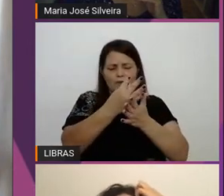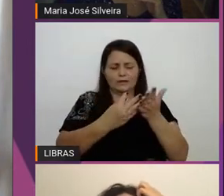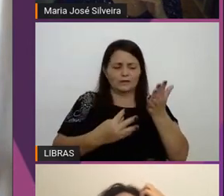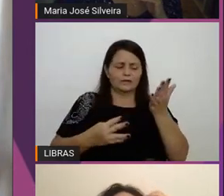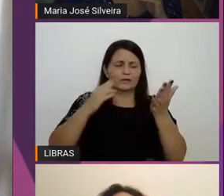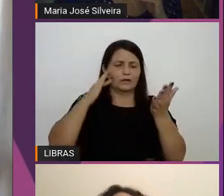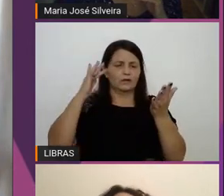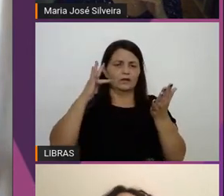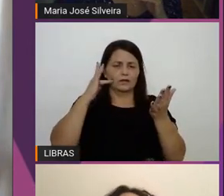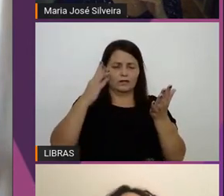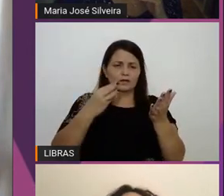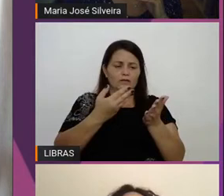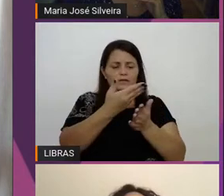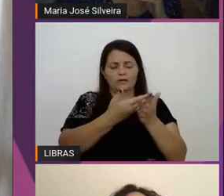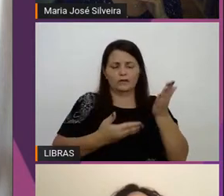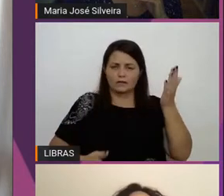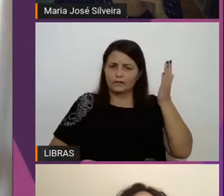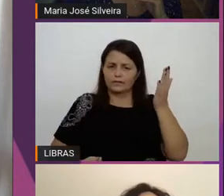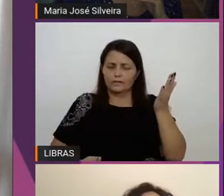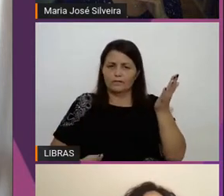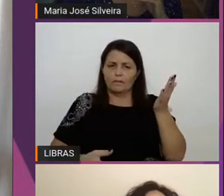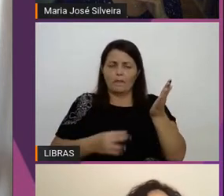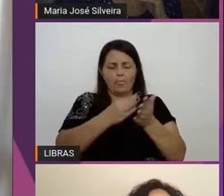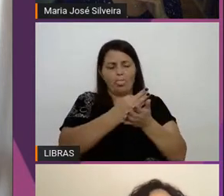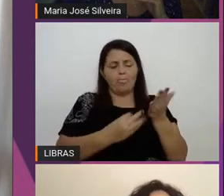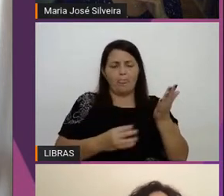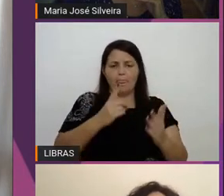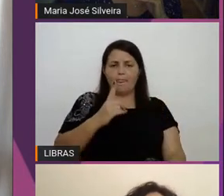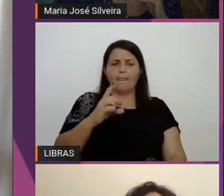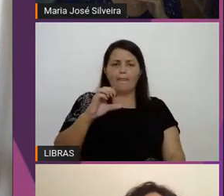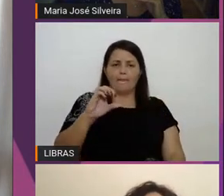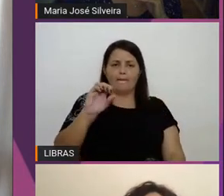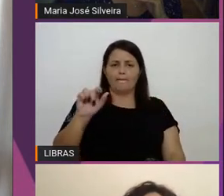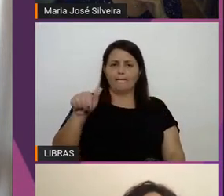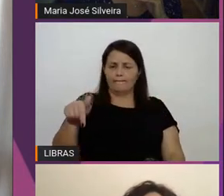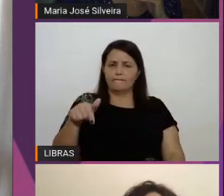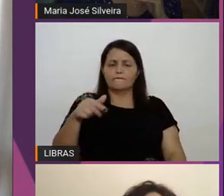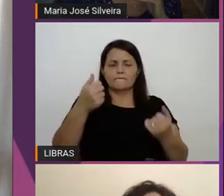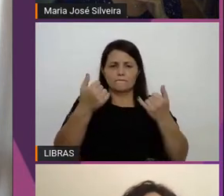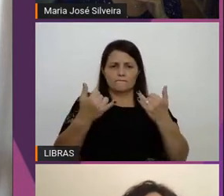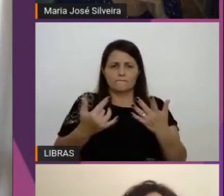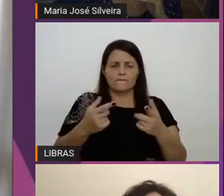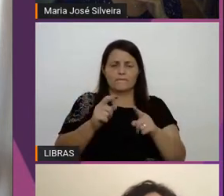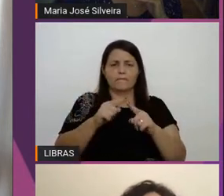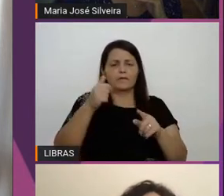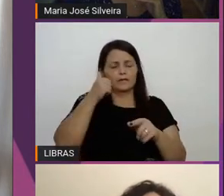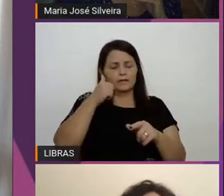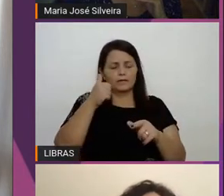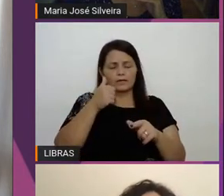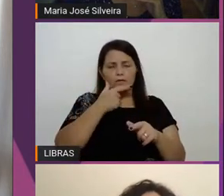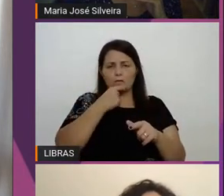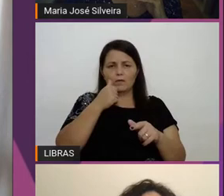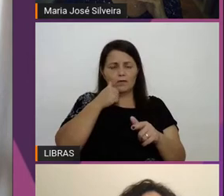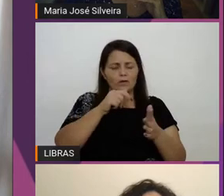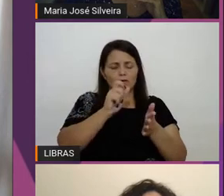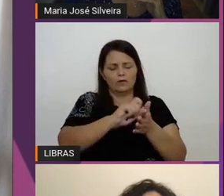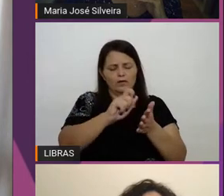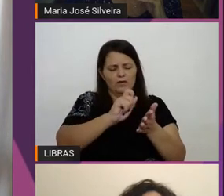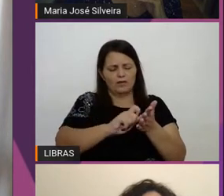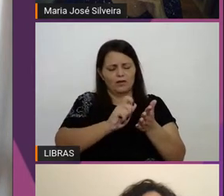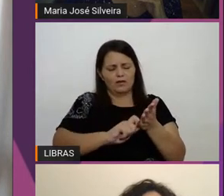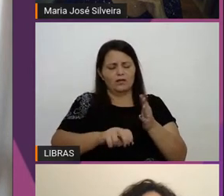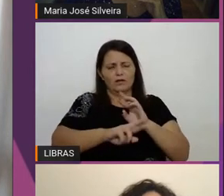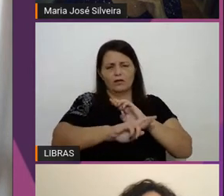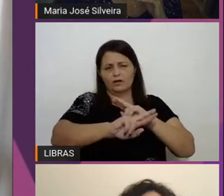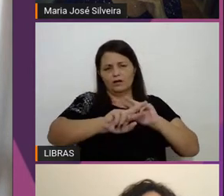sonhos na gradiva de Jensen e é um texto de 1907 que ele fala que o escritório um Aliados